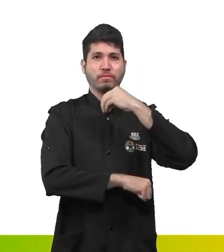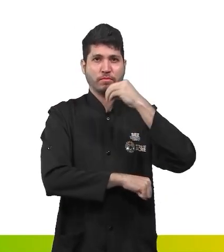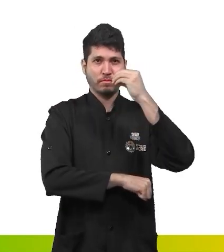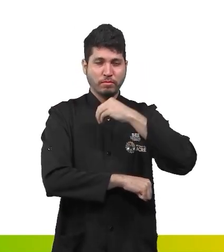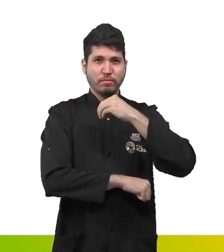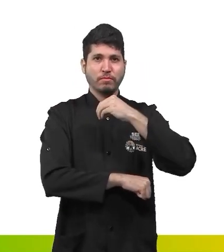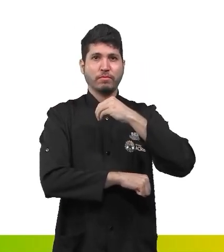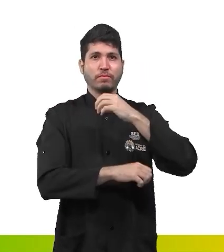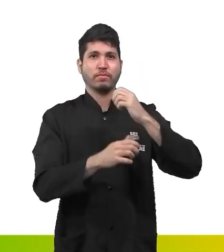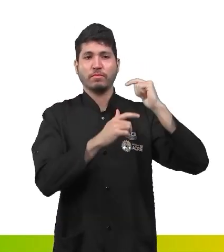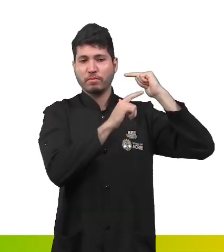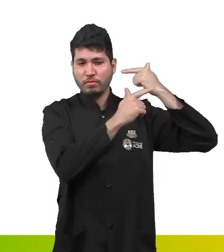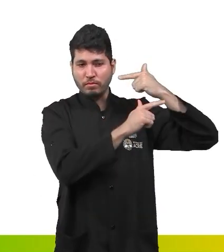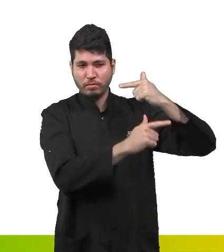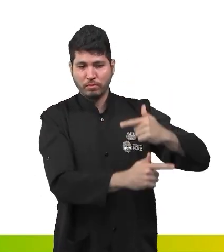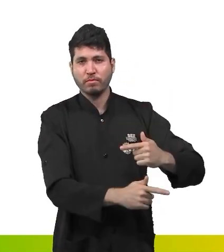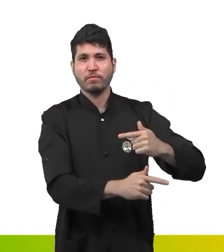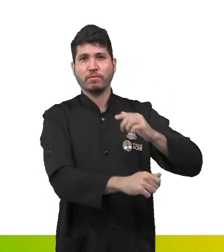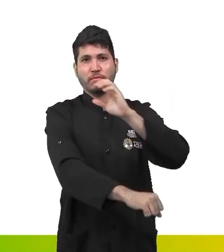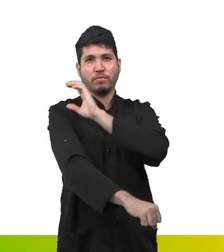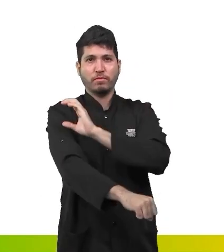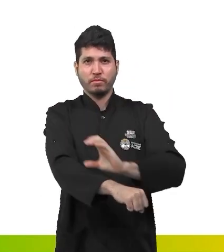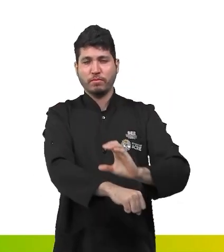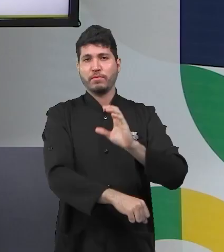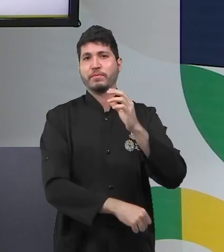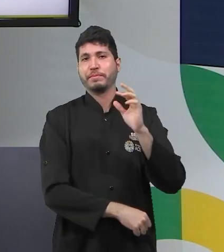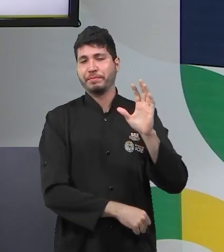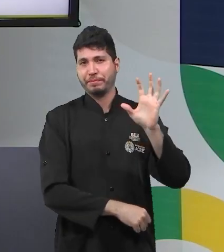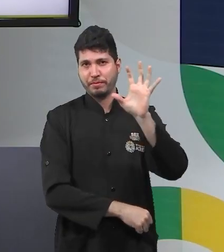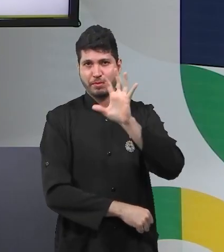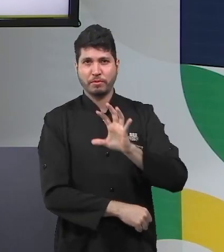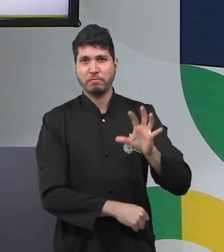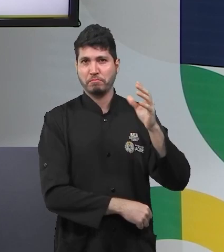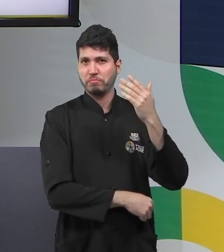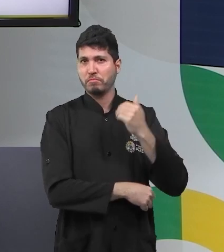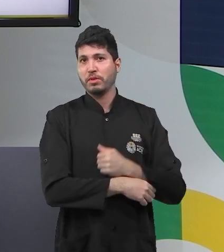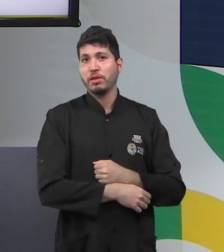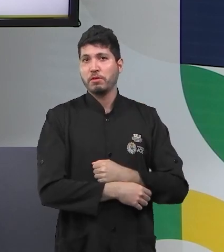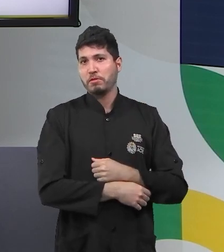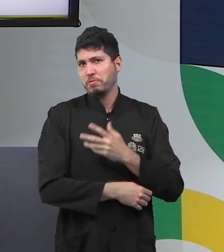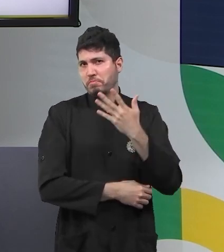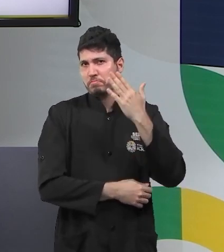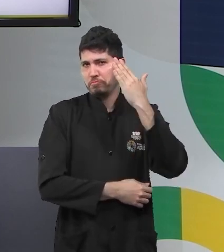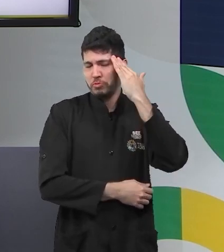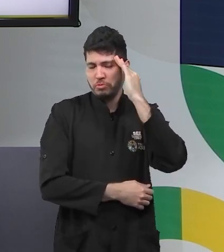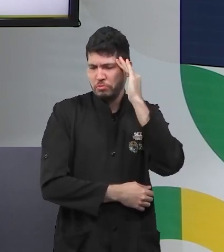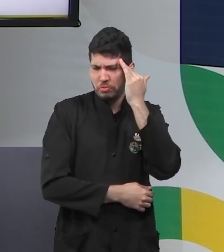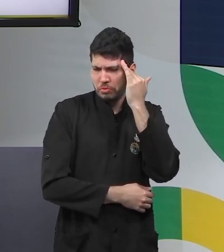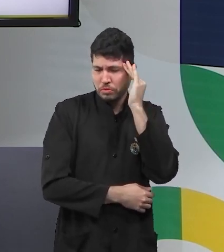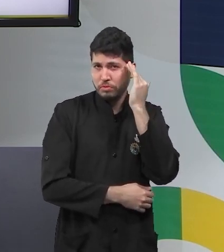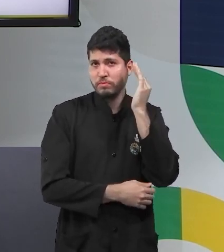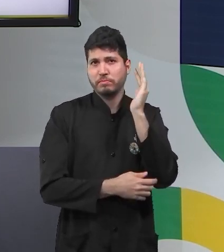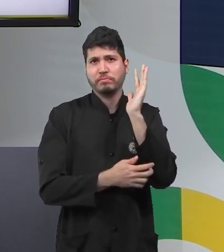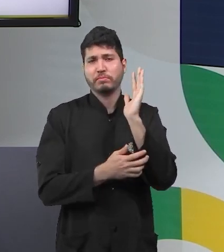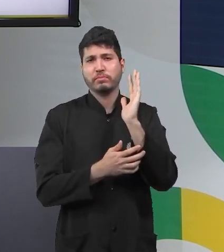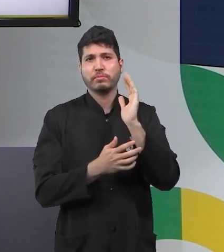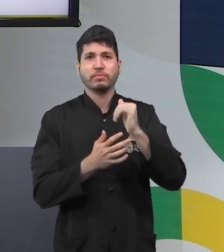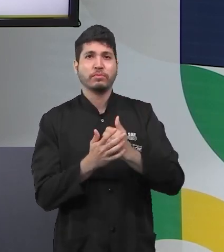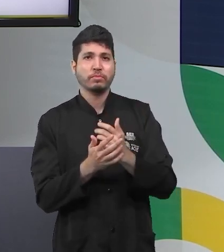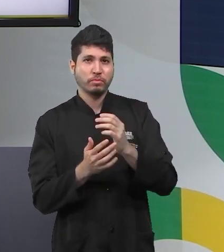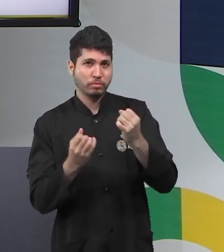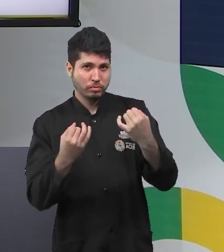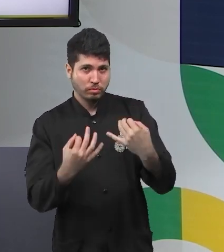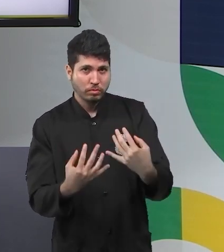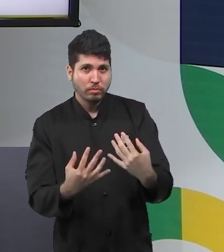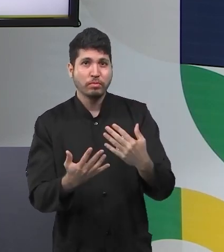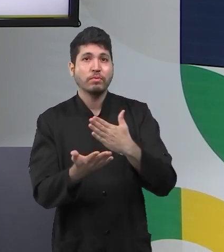das matrizes culturais regionais. Professor, eu não entendi um pouco direito. Pode traduzir? Simples. Inicialmente, tínhamos